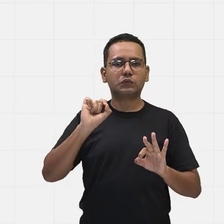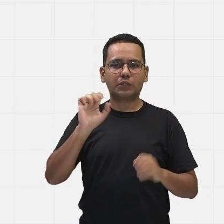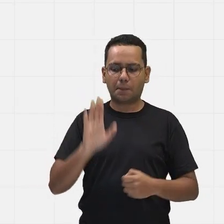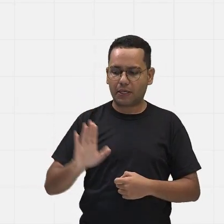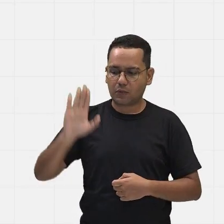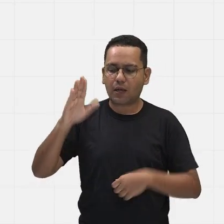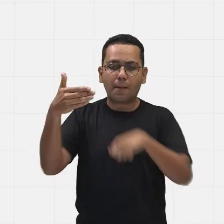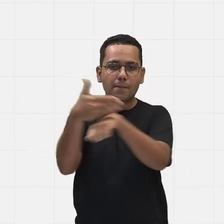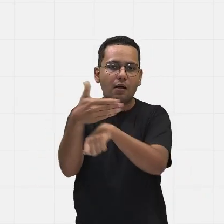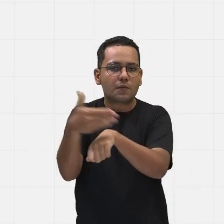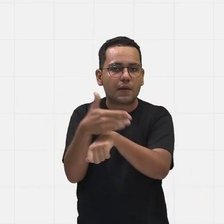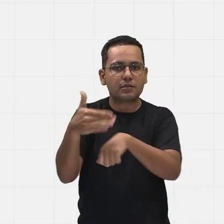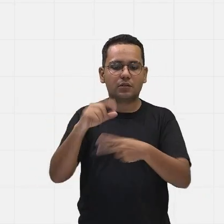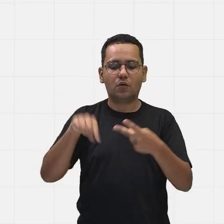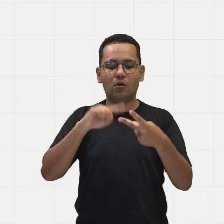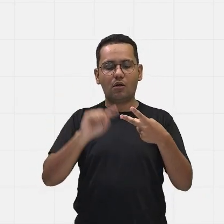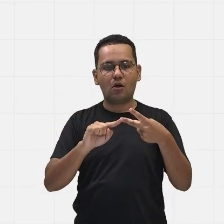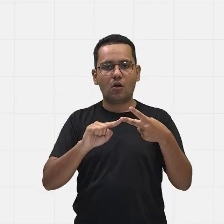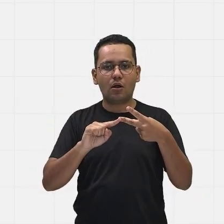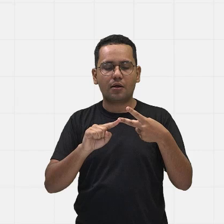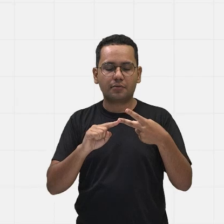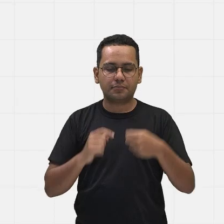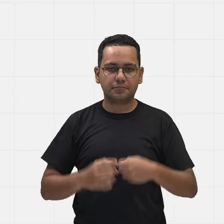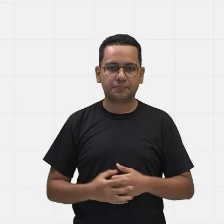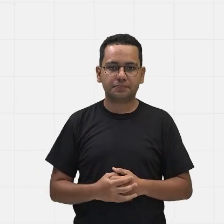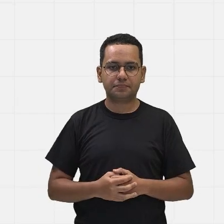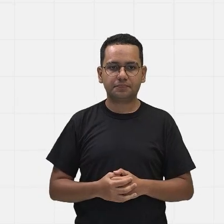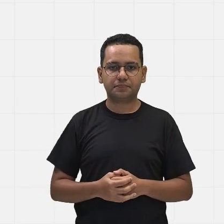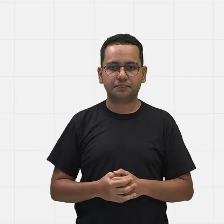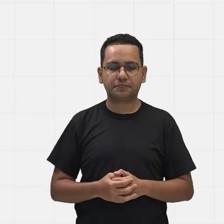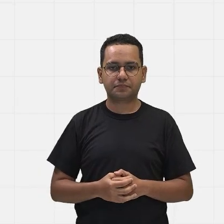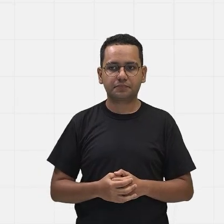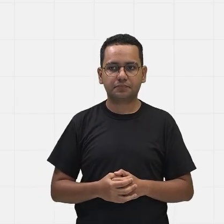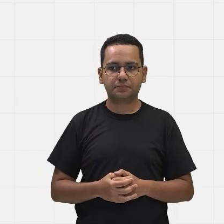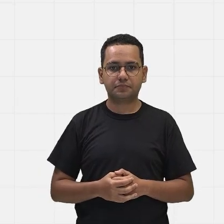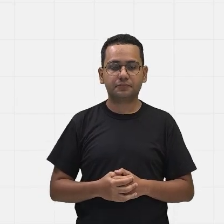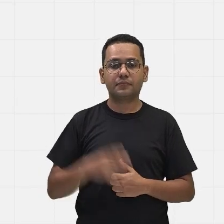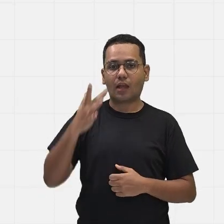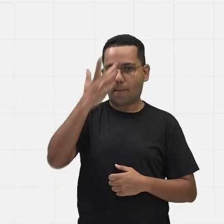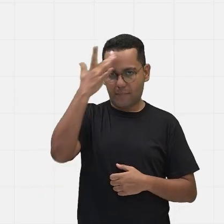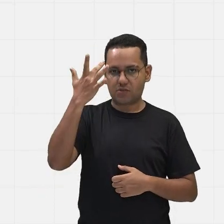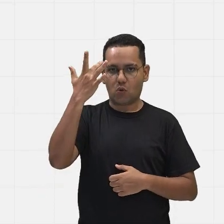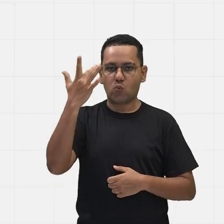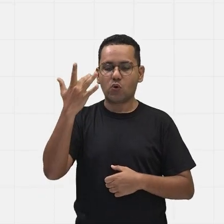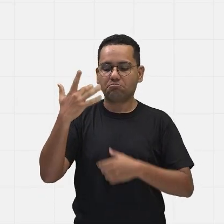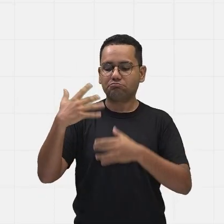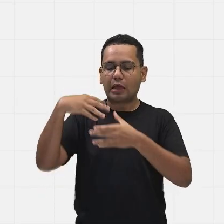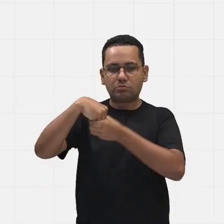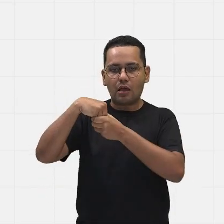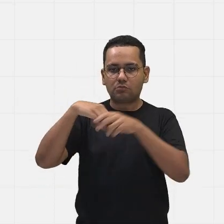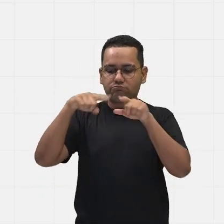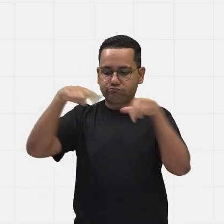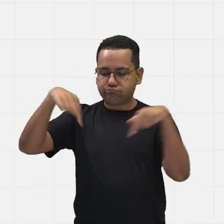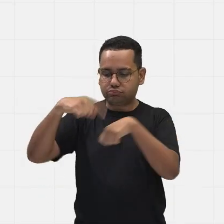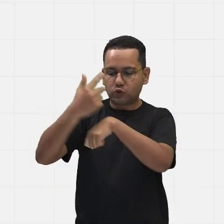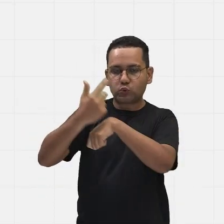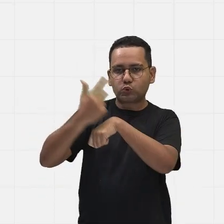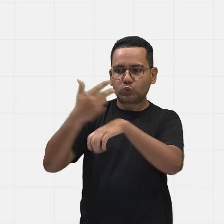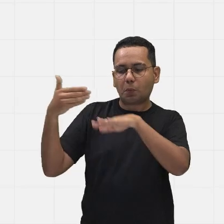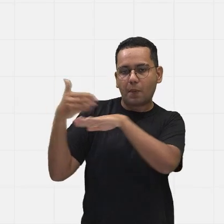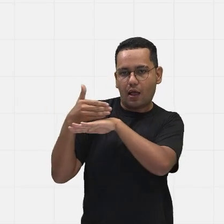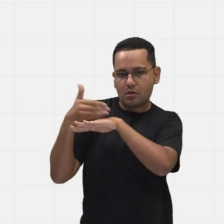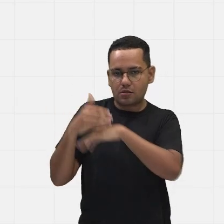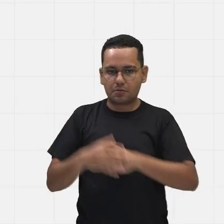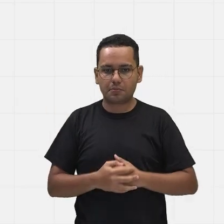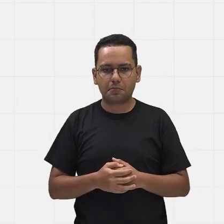vez, clicou lá no ícone para pedir a vez, ele vai lhe colocar na vez para você participar. Ele não responde por